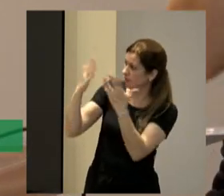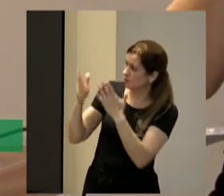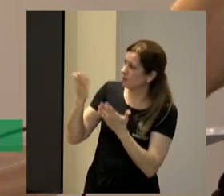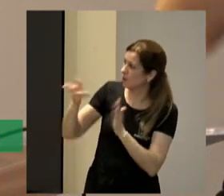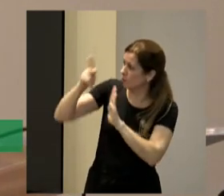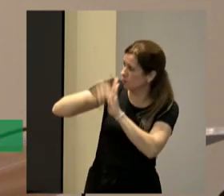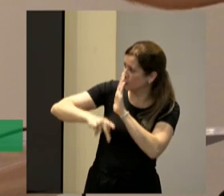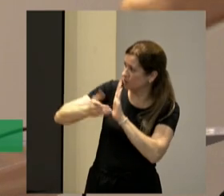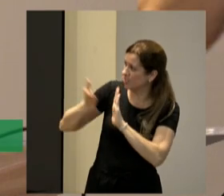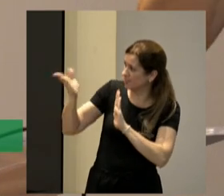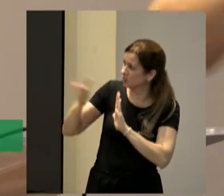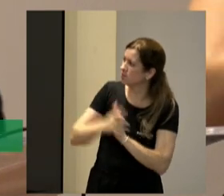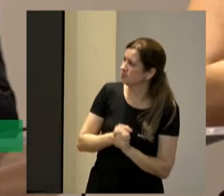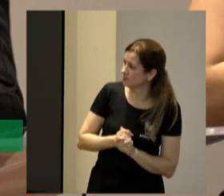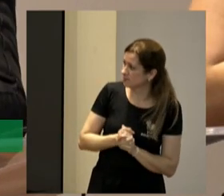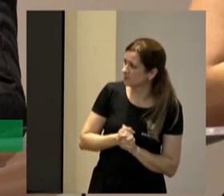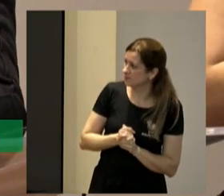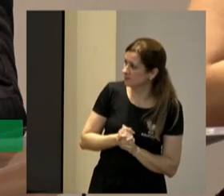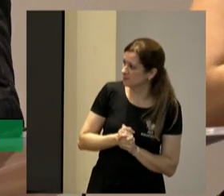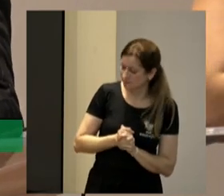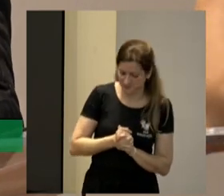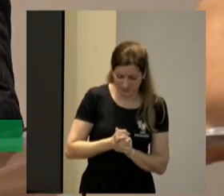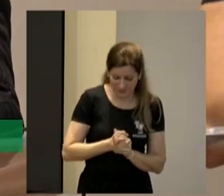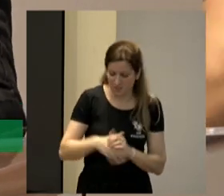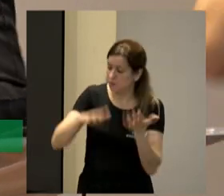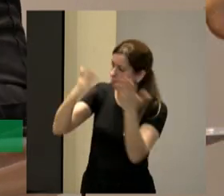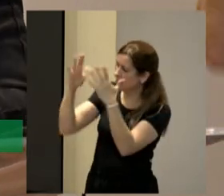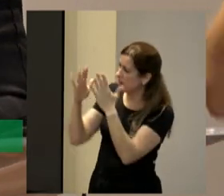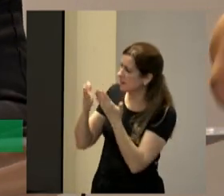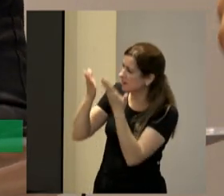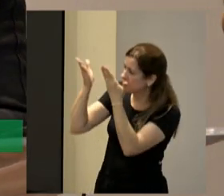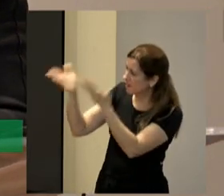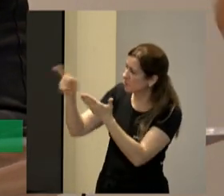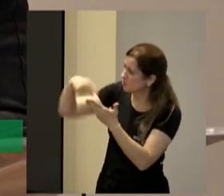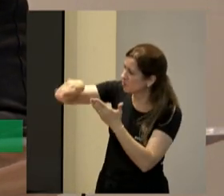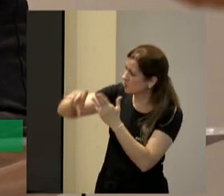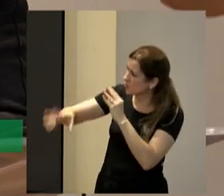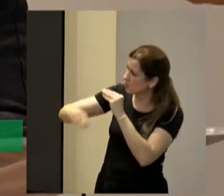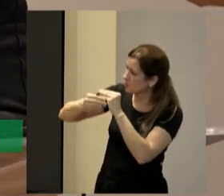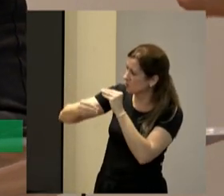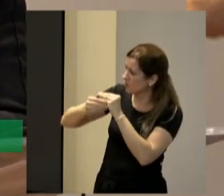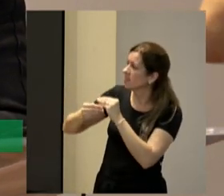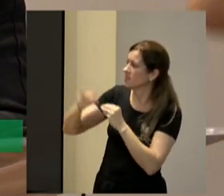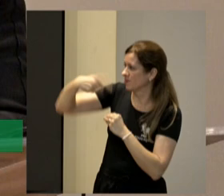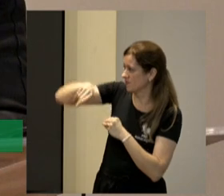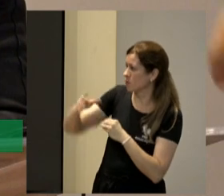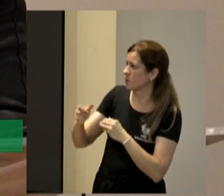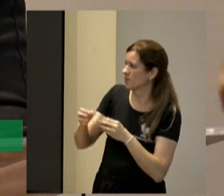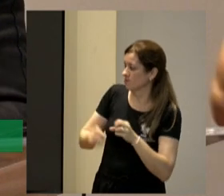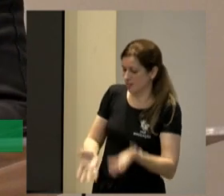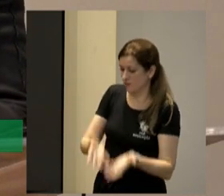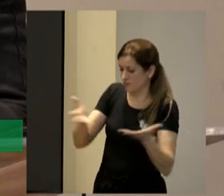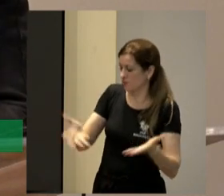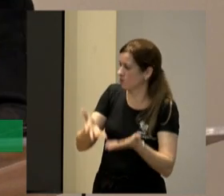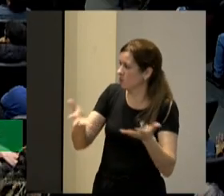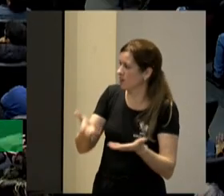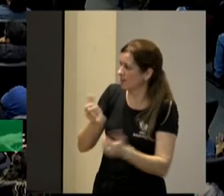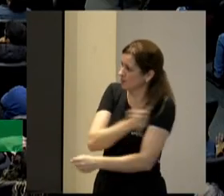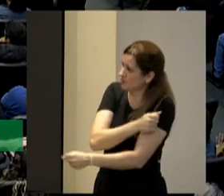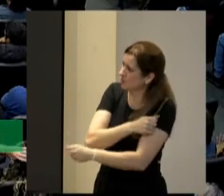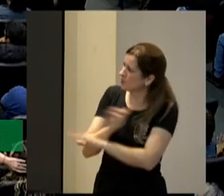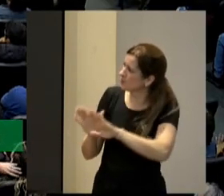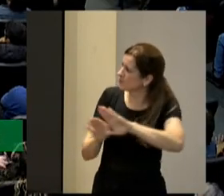incrível trabalho e também por poder, de algum modo, contribuir e conhecer os estudantes. Parabéns, Nailze.